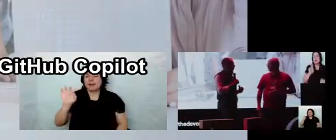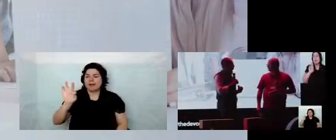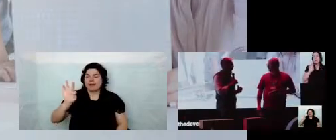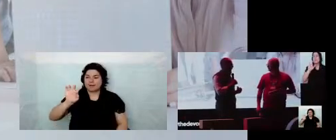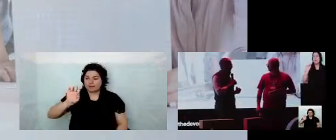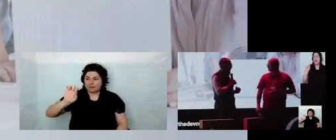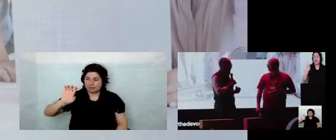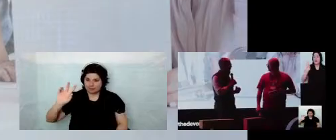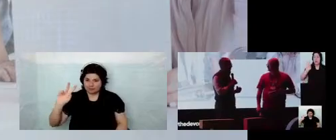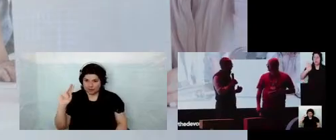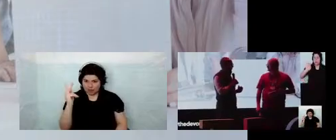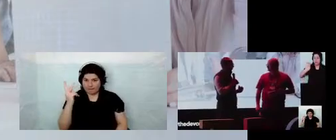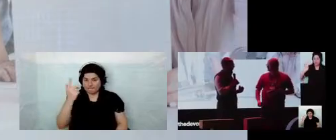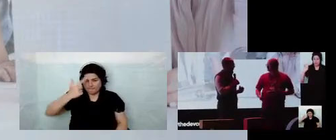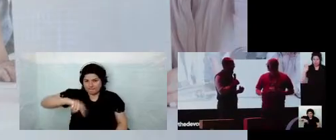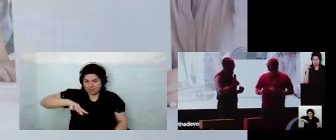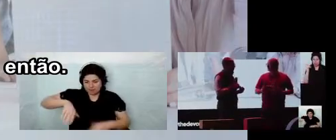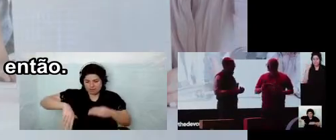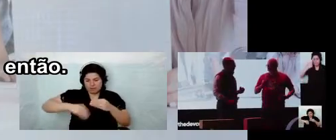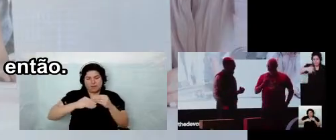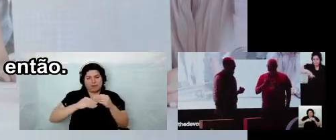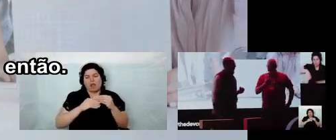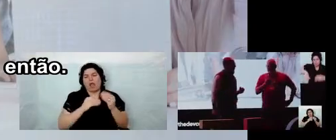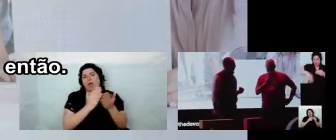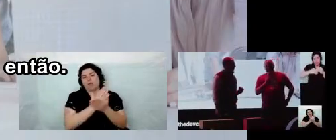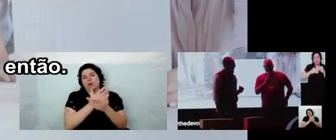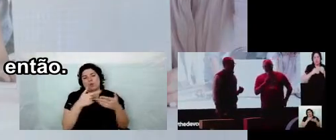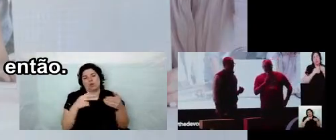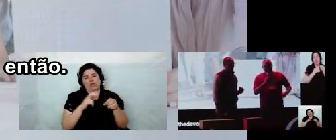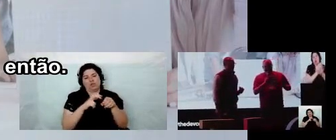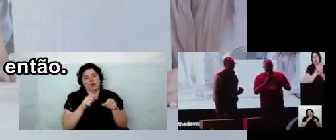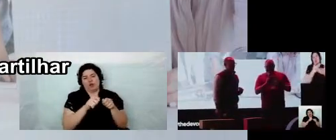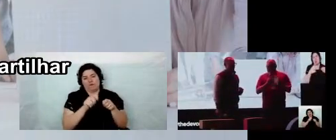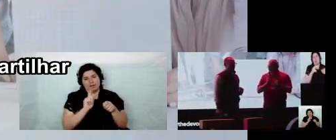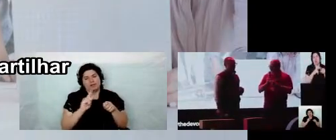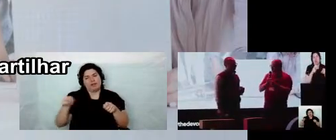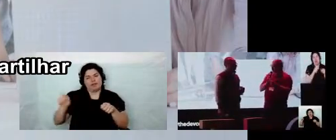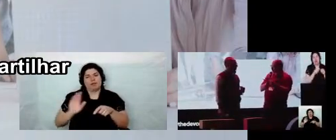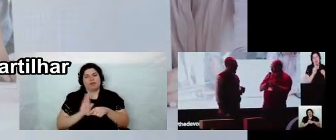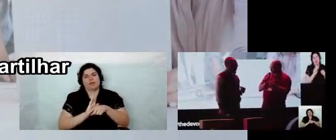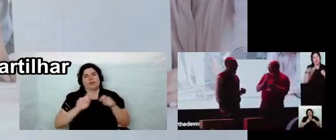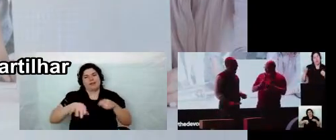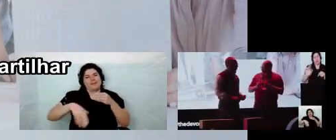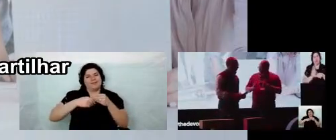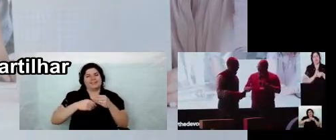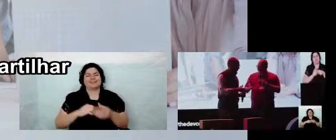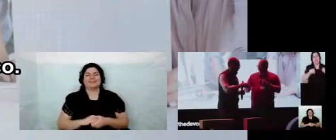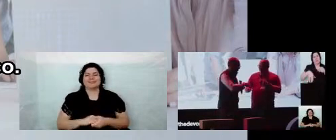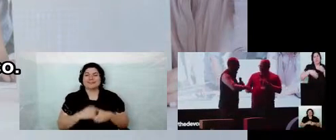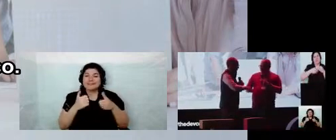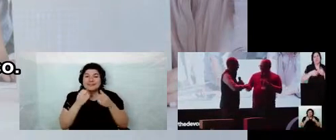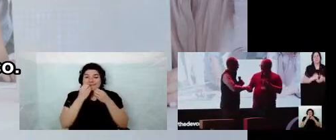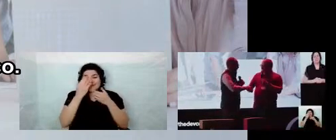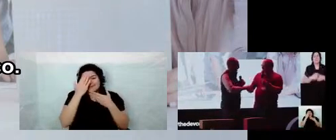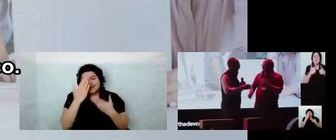que o GitHub Copilot não faz ainda. Legal, tá aí a resposta então. Muito obrigado por